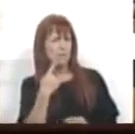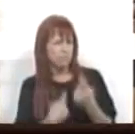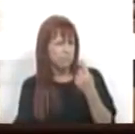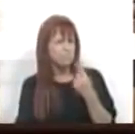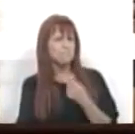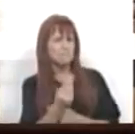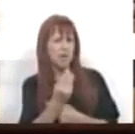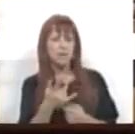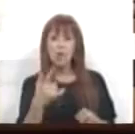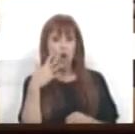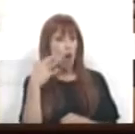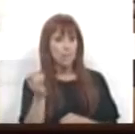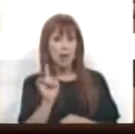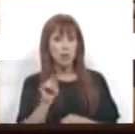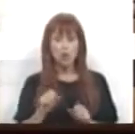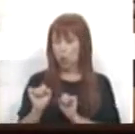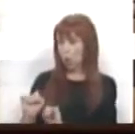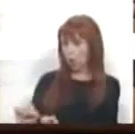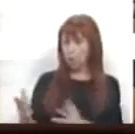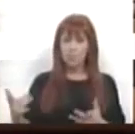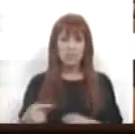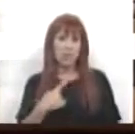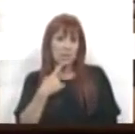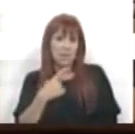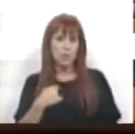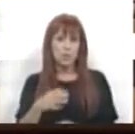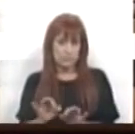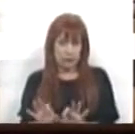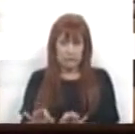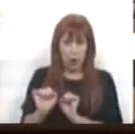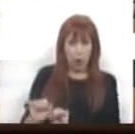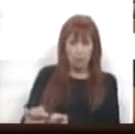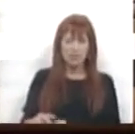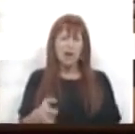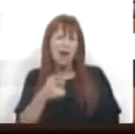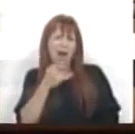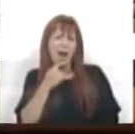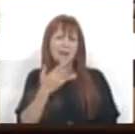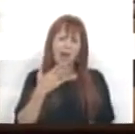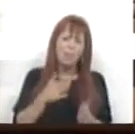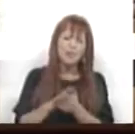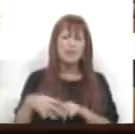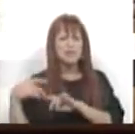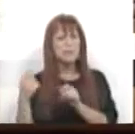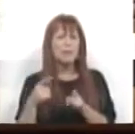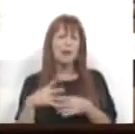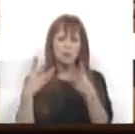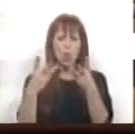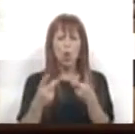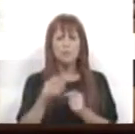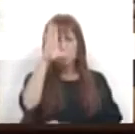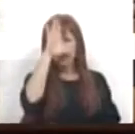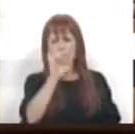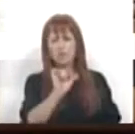estranho. Não é normal que uma oposição que se diz como tal apenas utilize um debate do